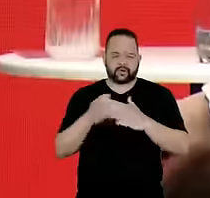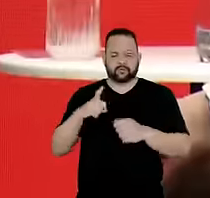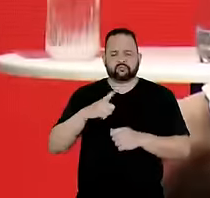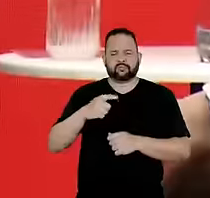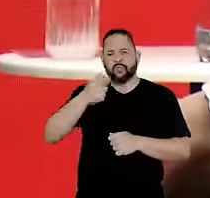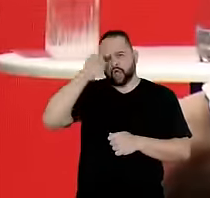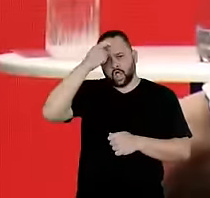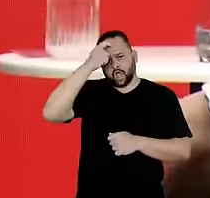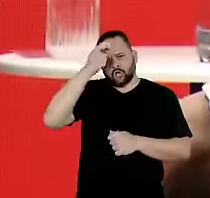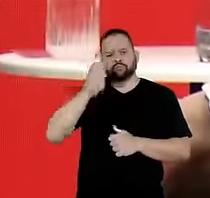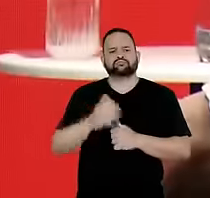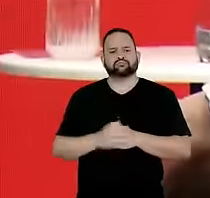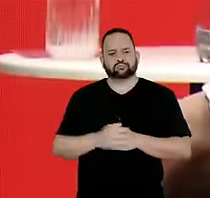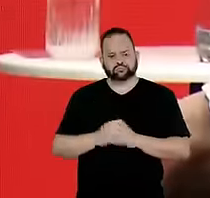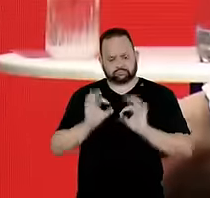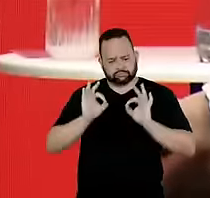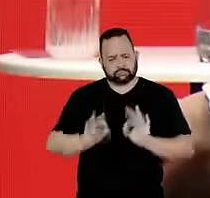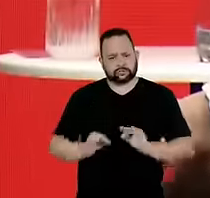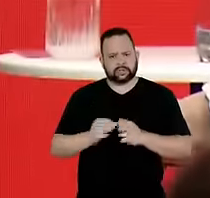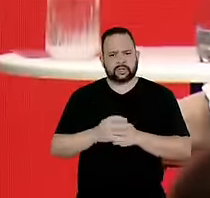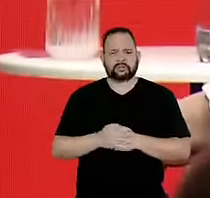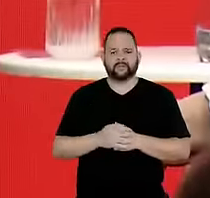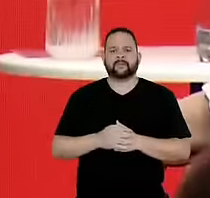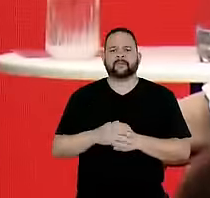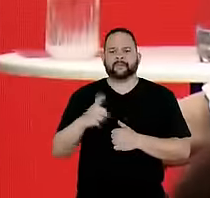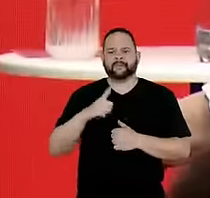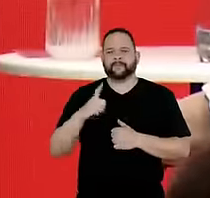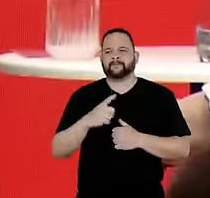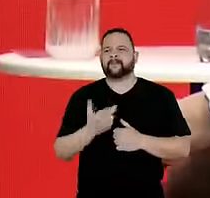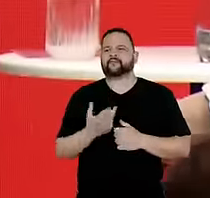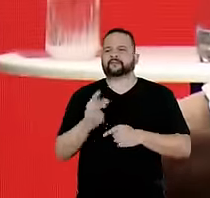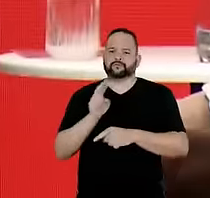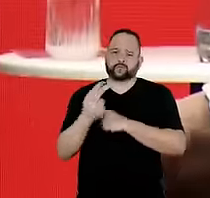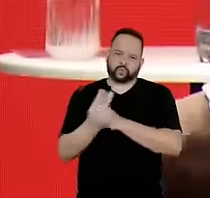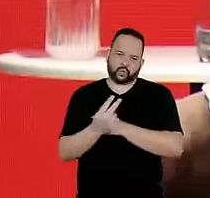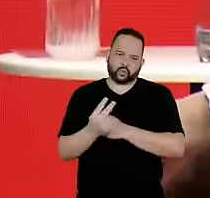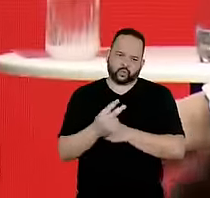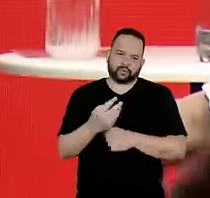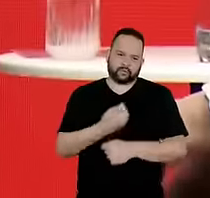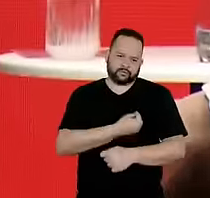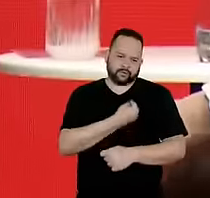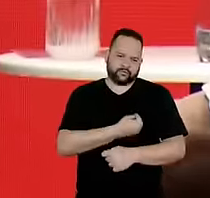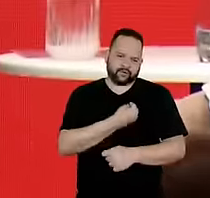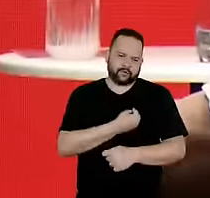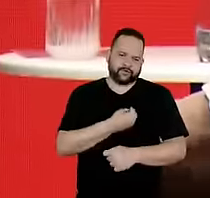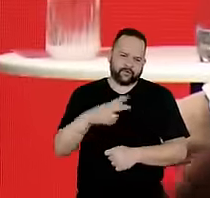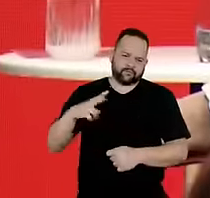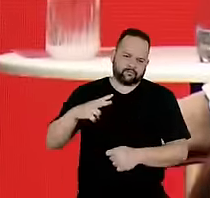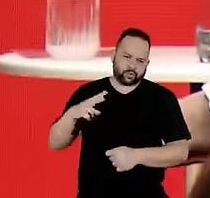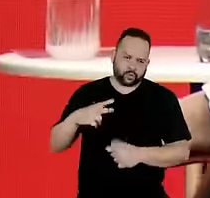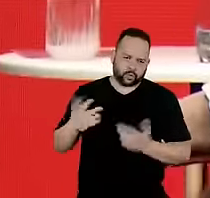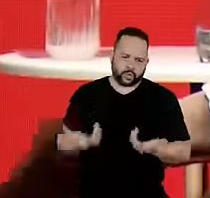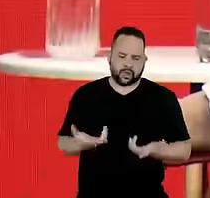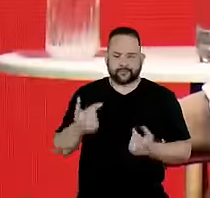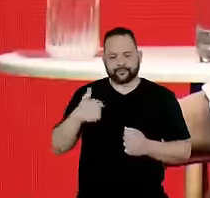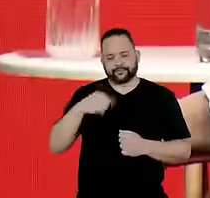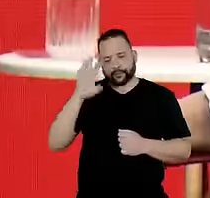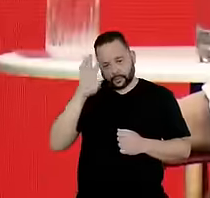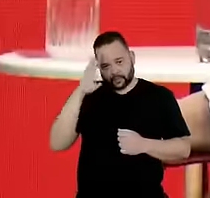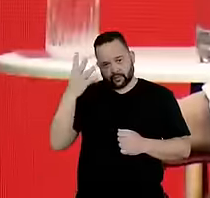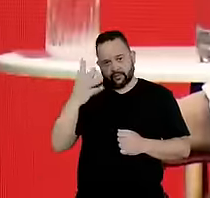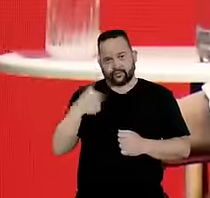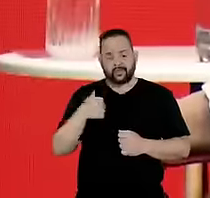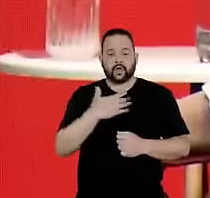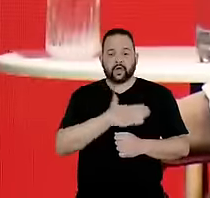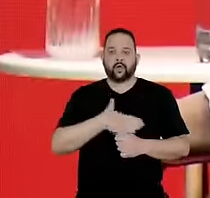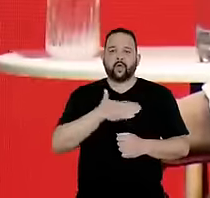tava um pouco tocando né coisas pessoais investimentos pessoais venture capital resolvi o que eu gosto é de time né